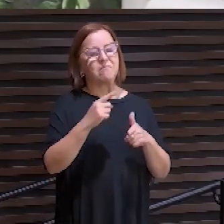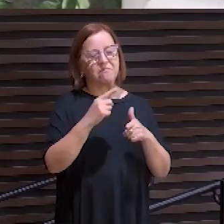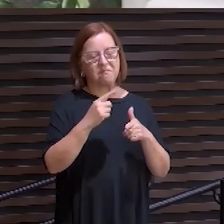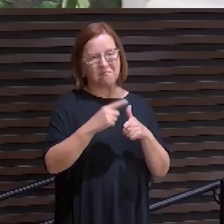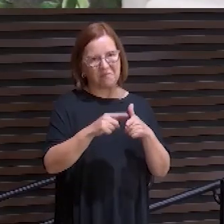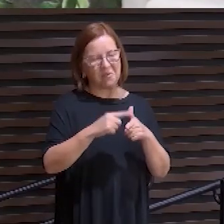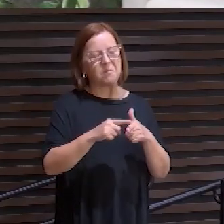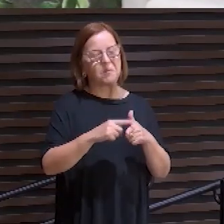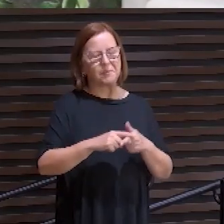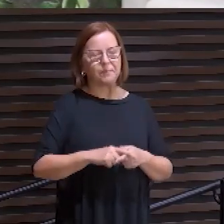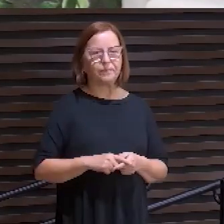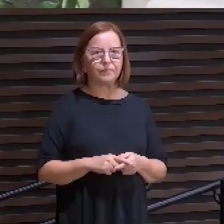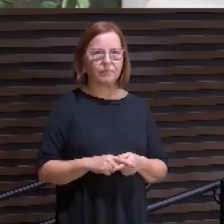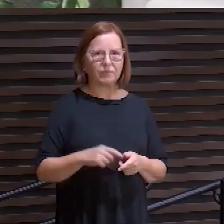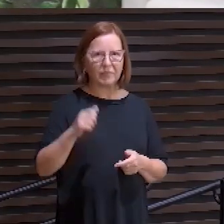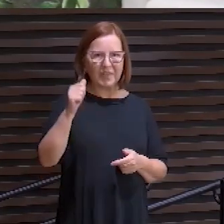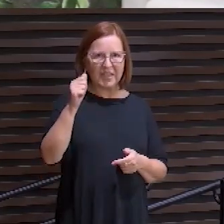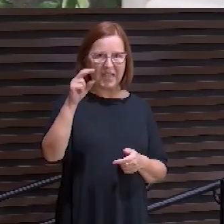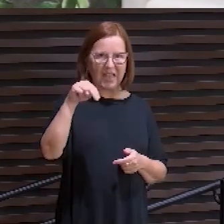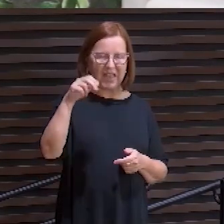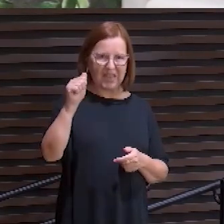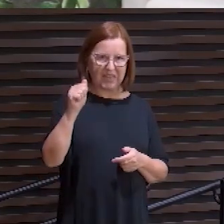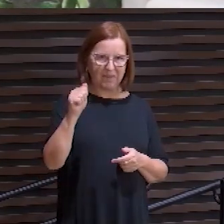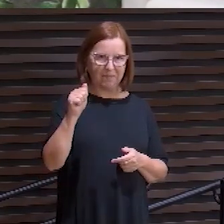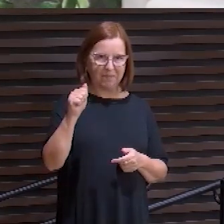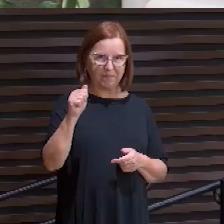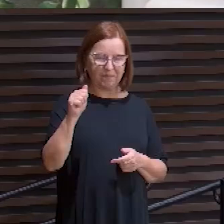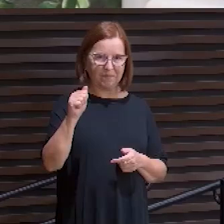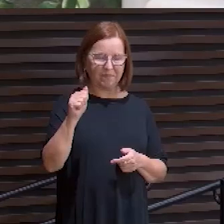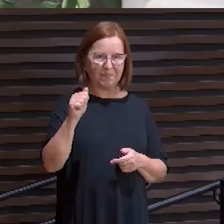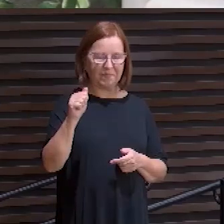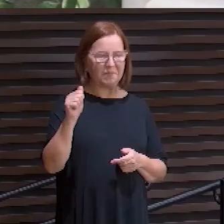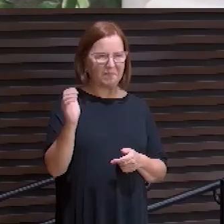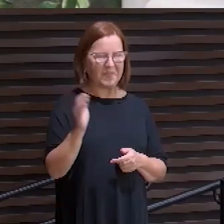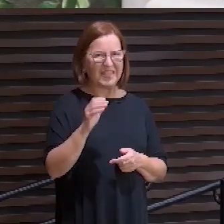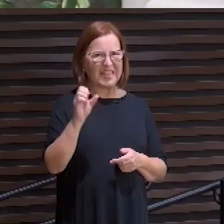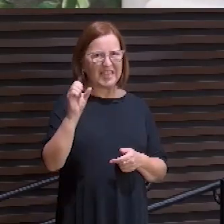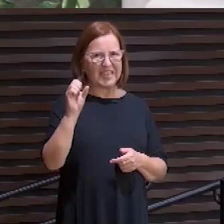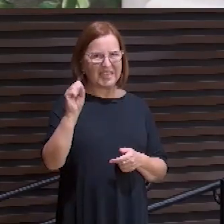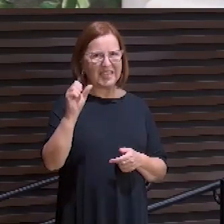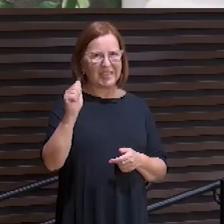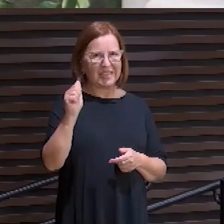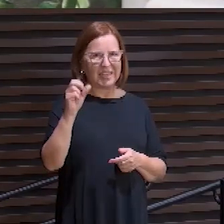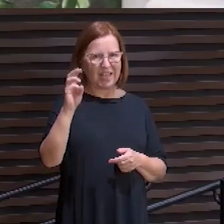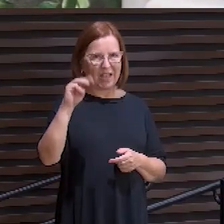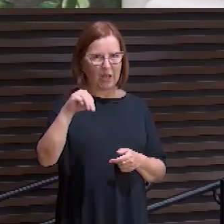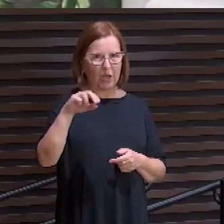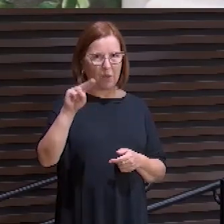Ana e Samuel